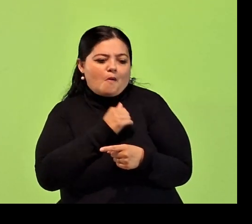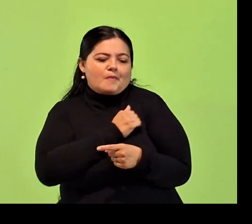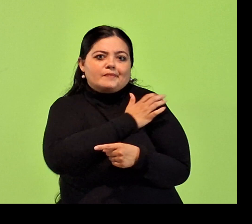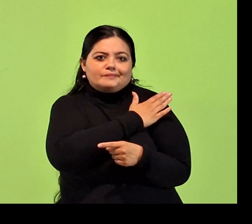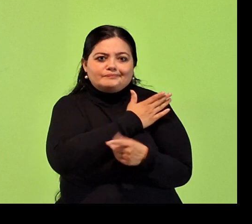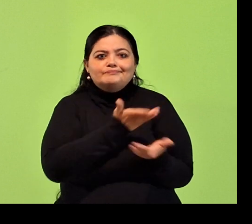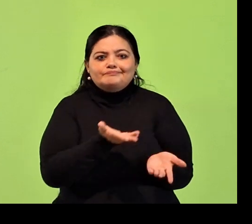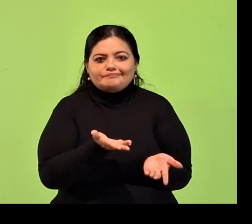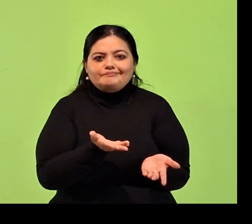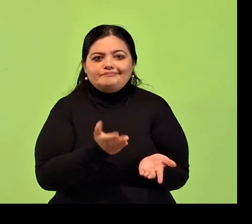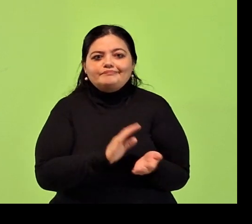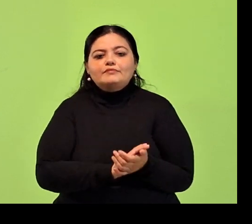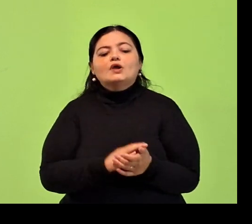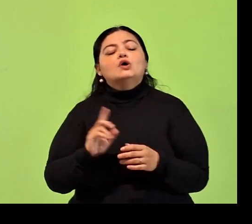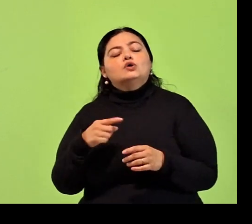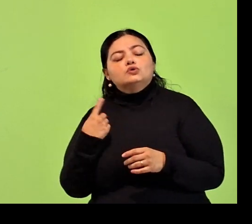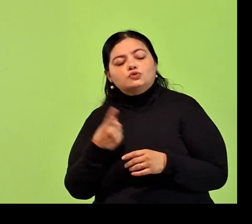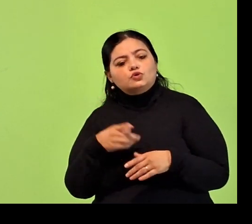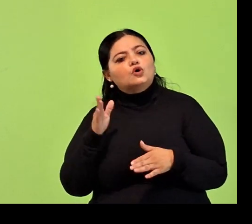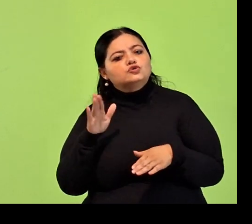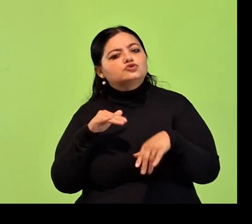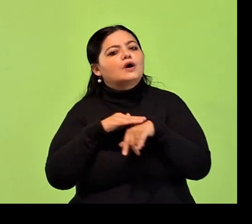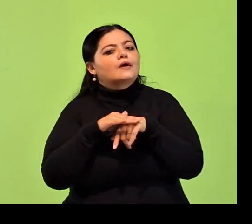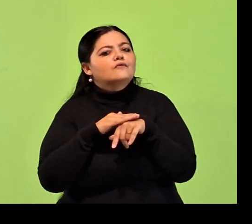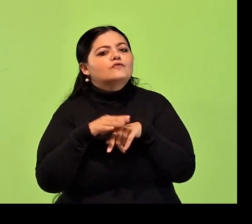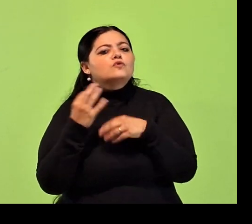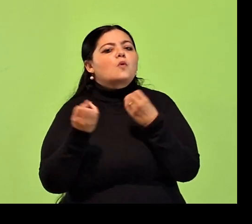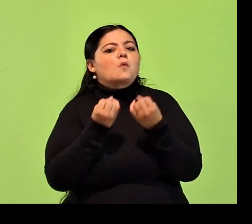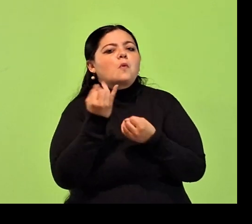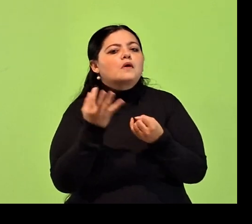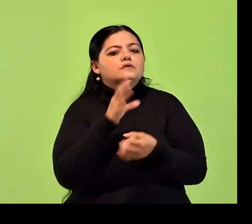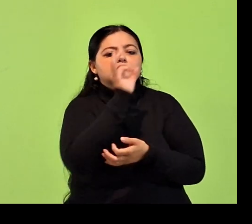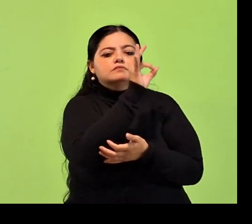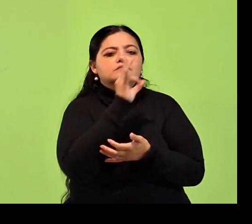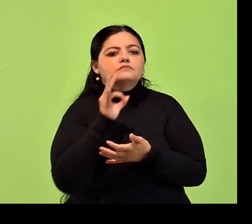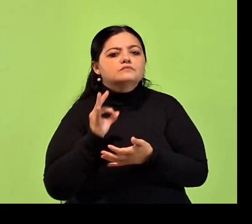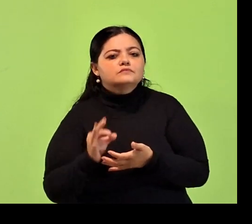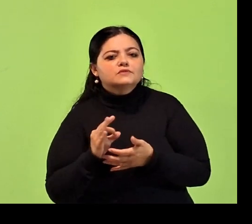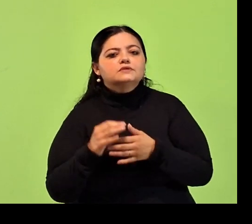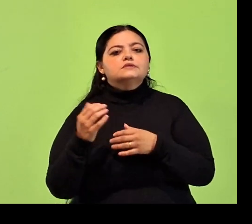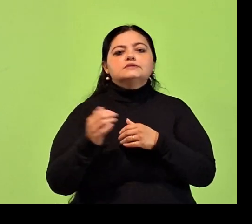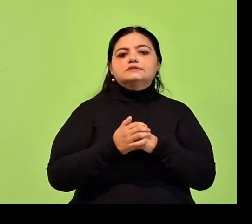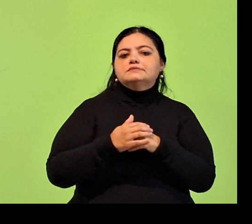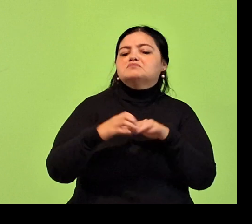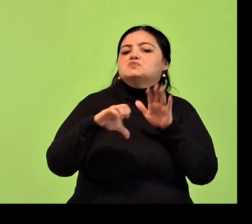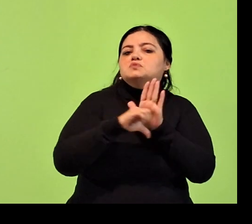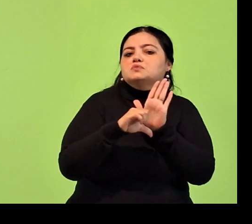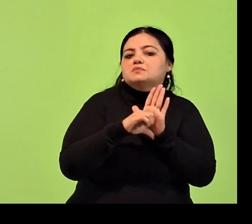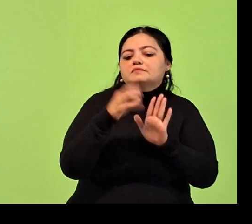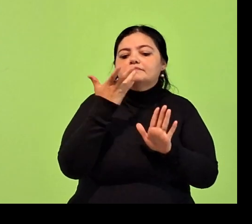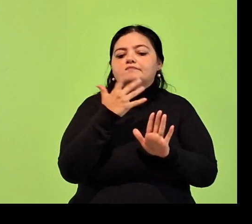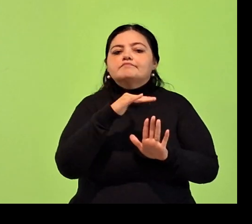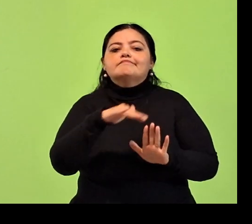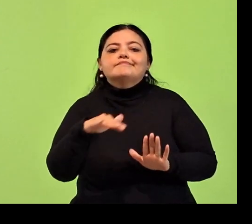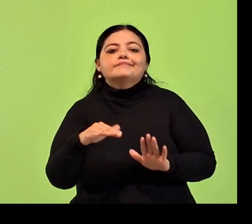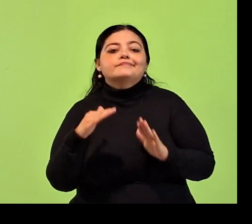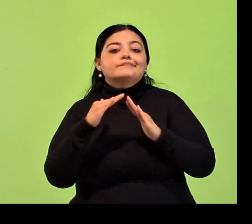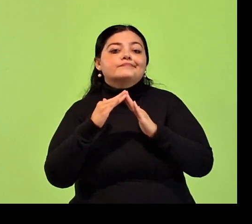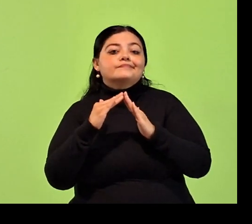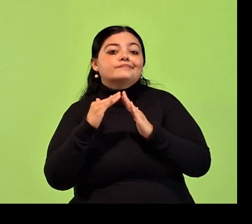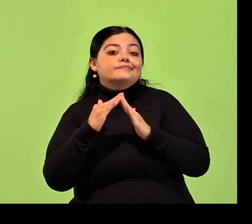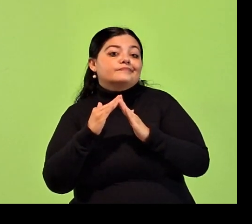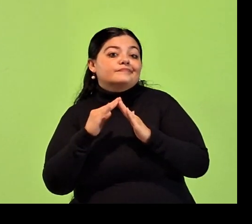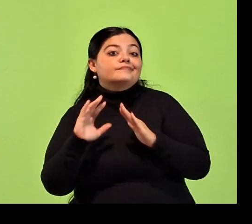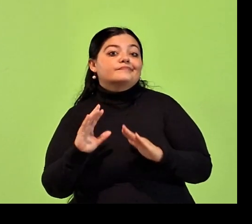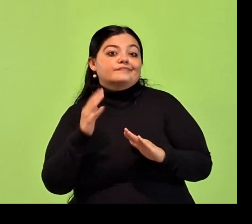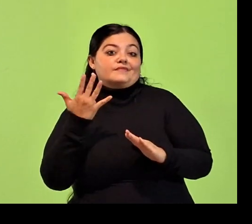acabou de conversar sobre elas, né? 81% da violência contra as crianças acontece dentro de casa. Aparentemente, é só